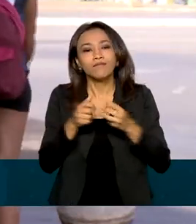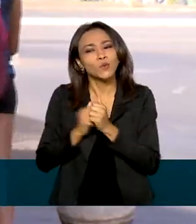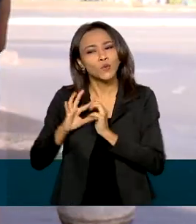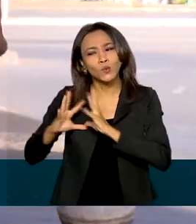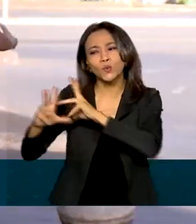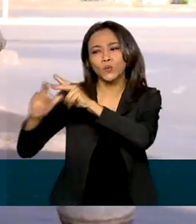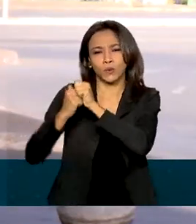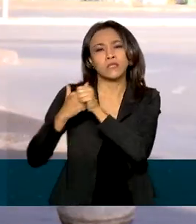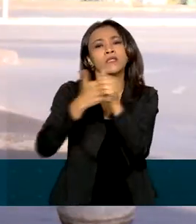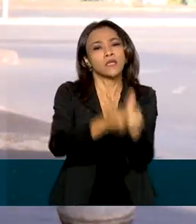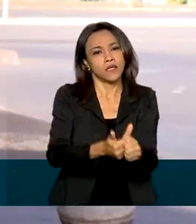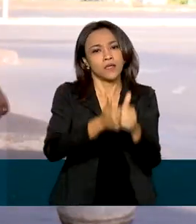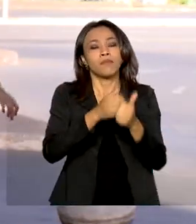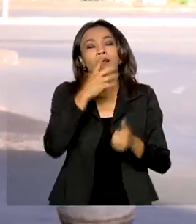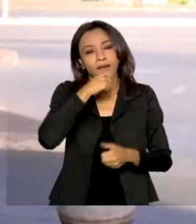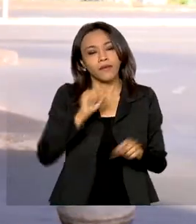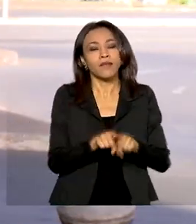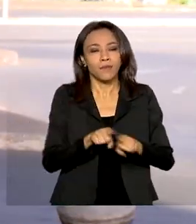inclusive por quem já tomou a vacina